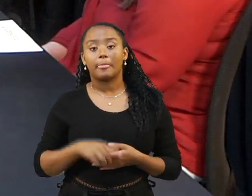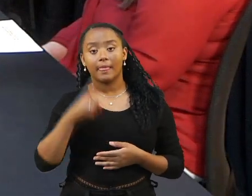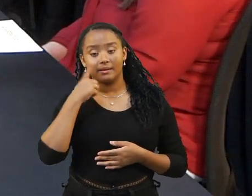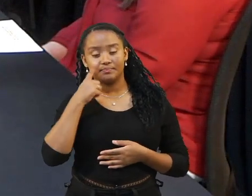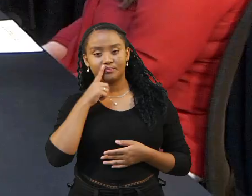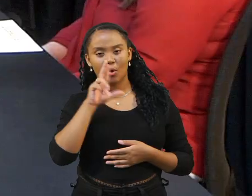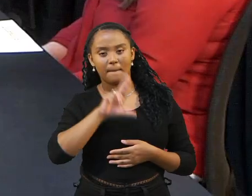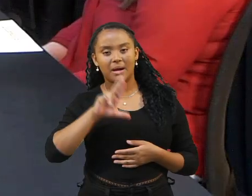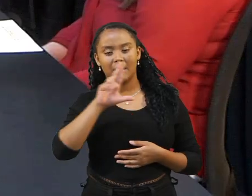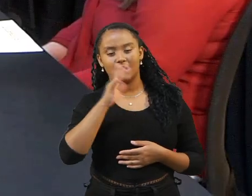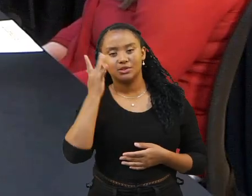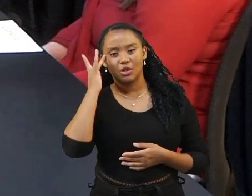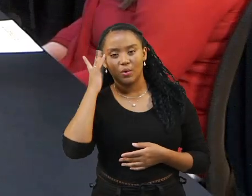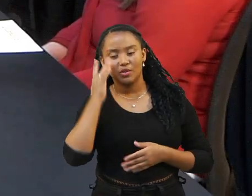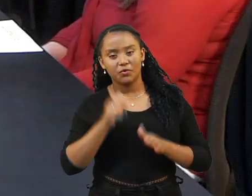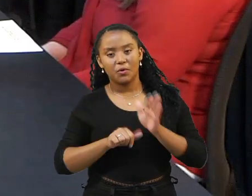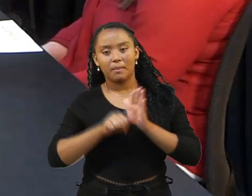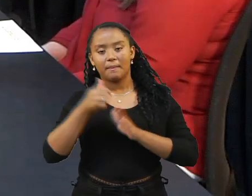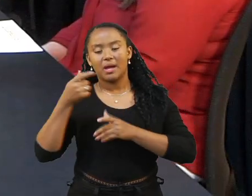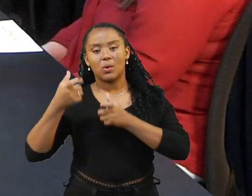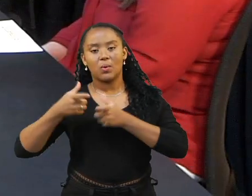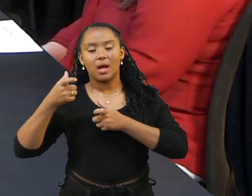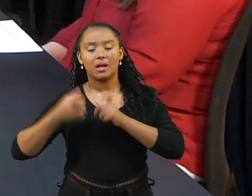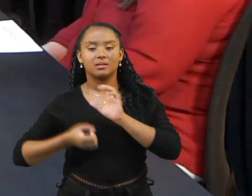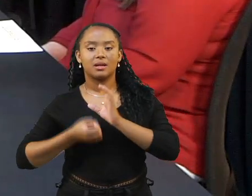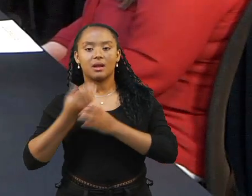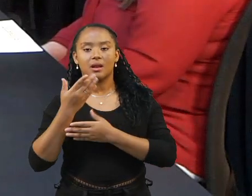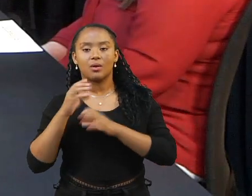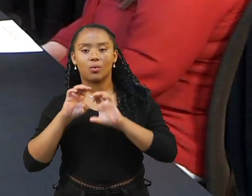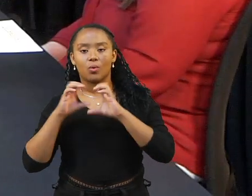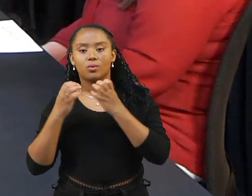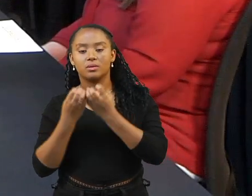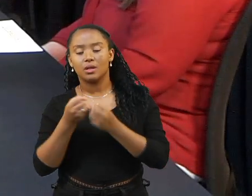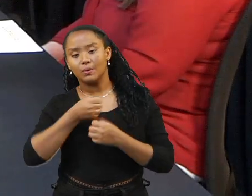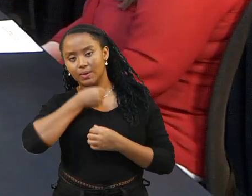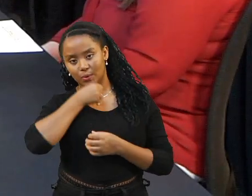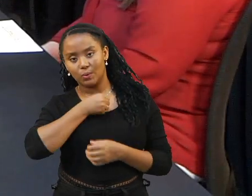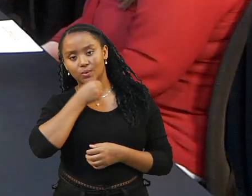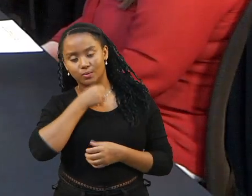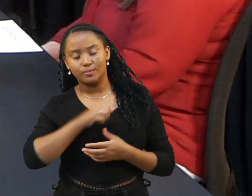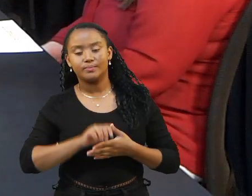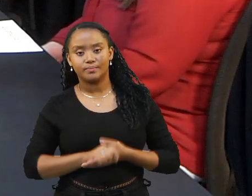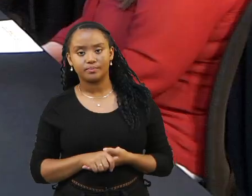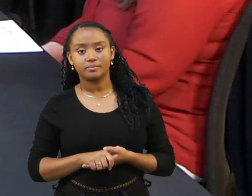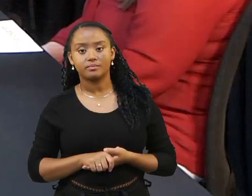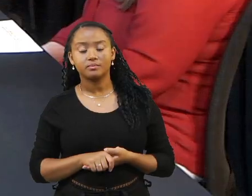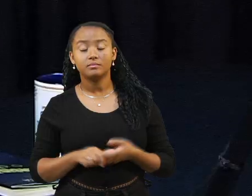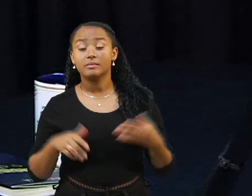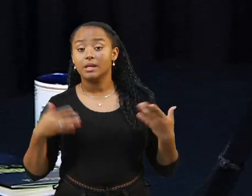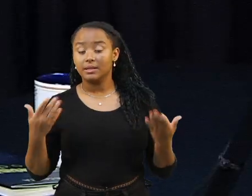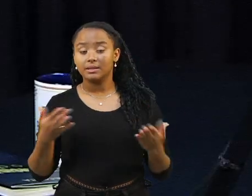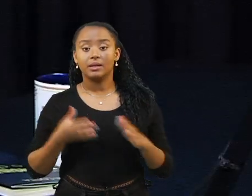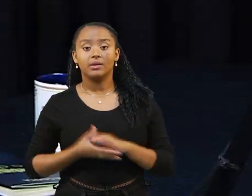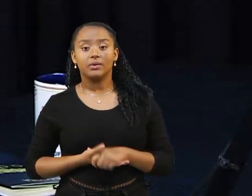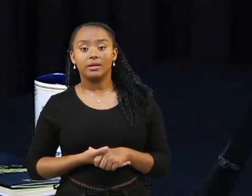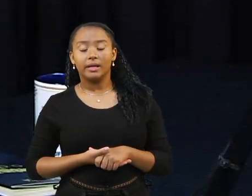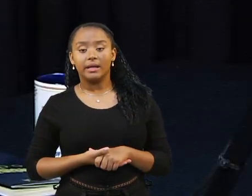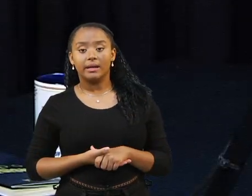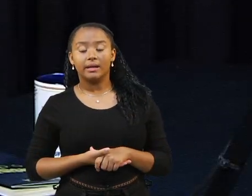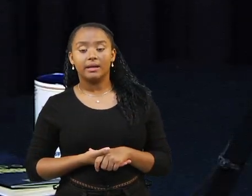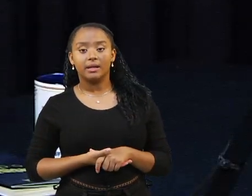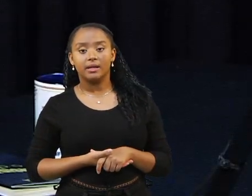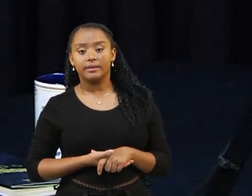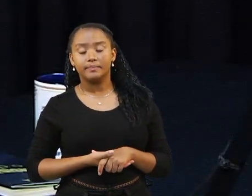Uberlândia, se não me engano, é um dos primeiros lugares onde criaram o Conselho do Idoso.